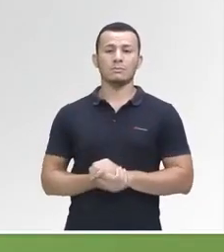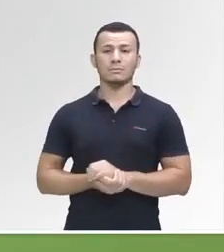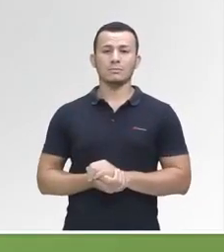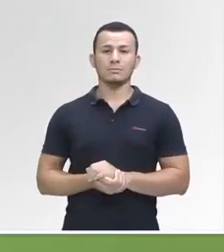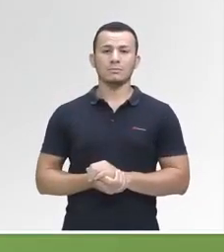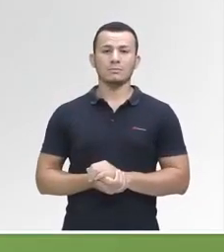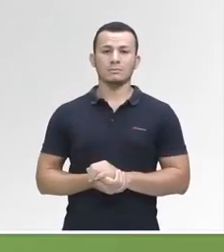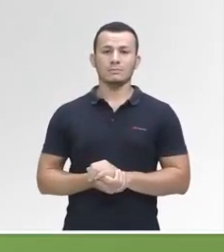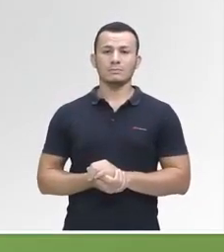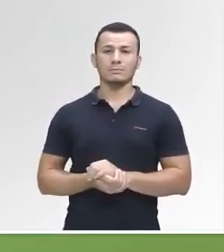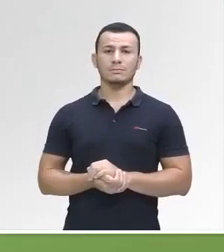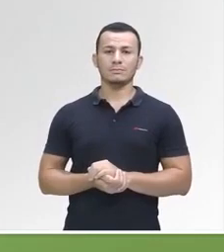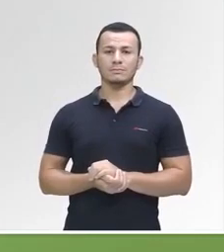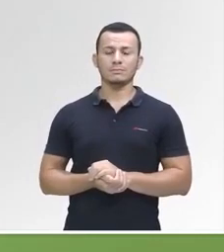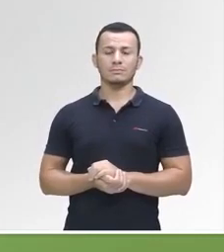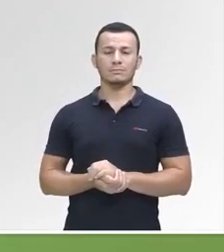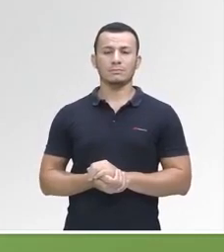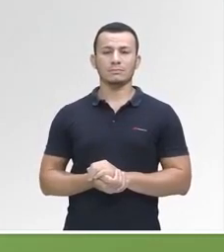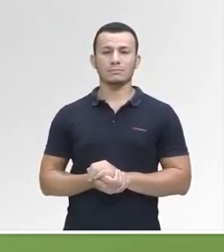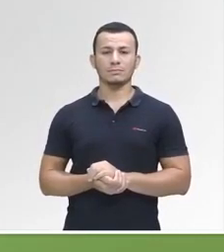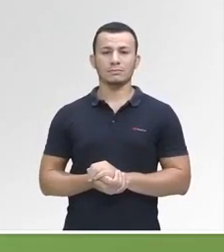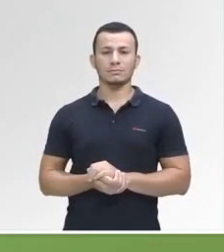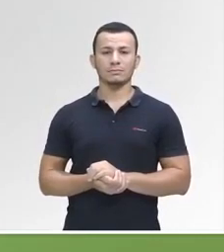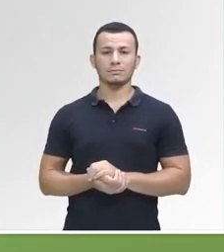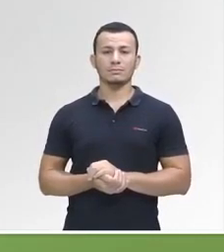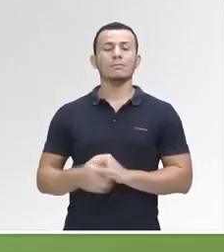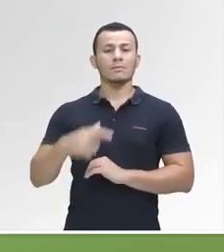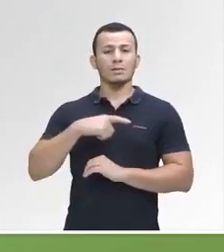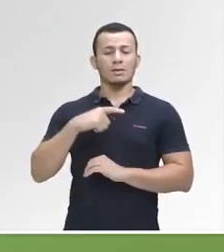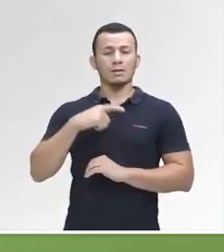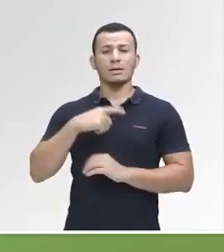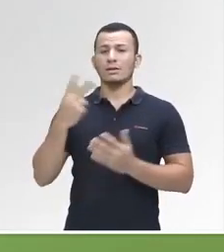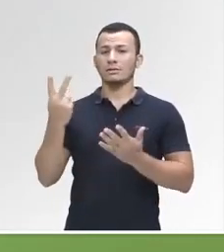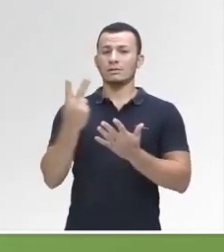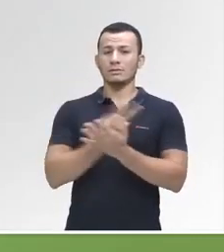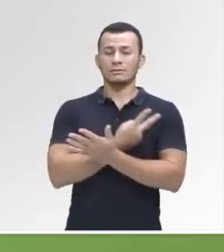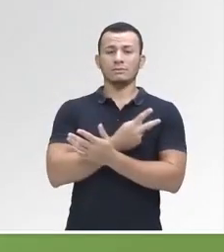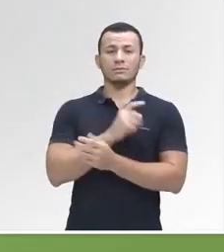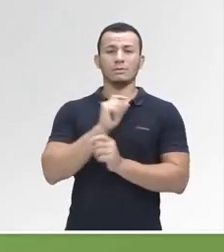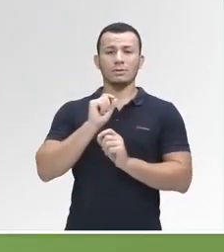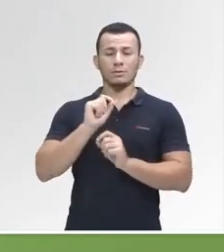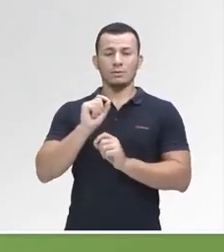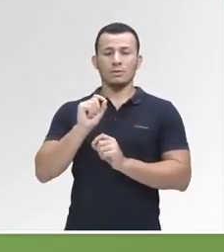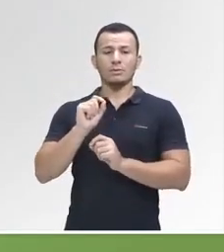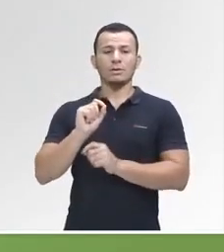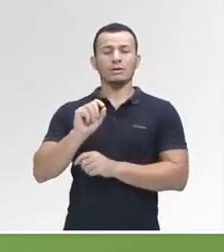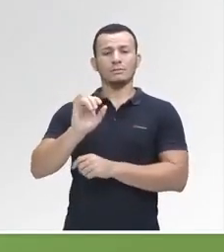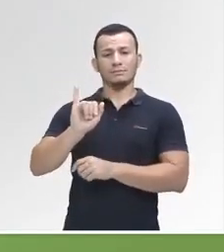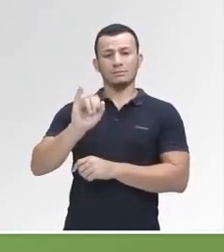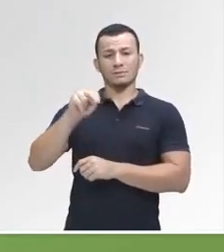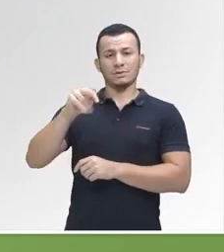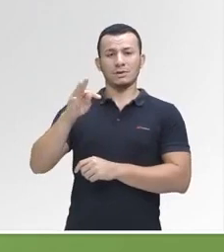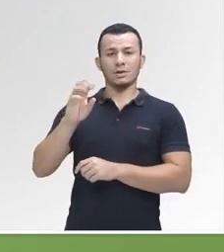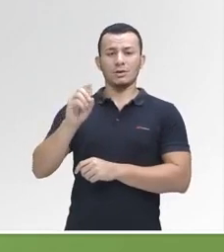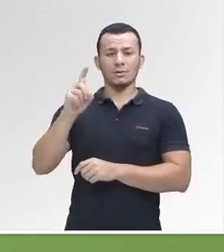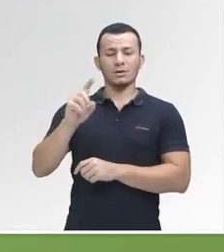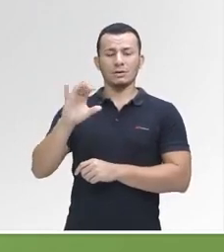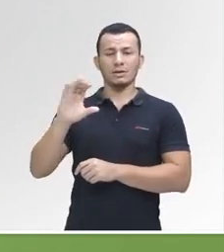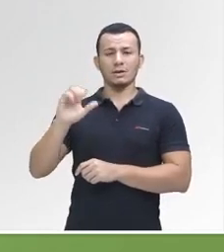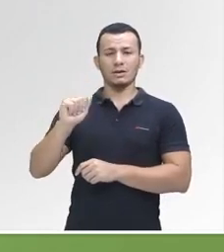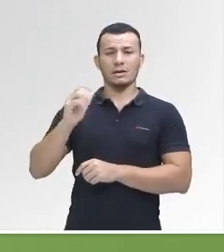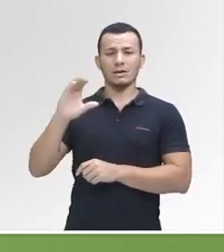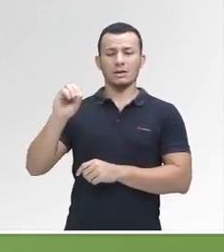existem muitos casos, existem também os casos de intoxicação, que é quando